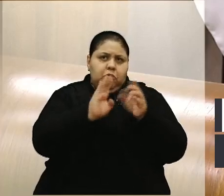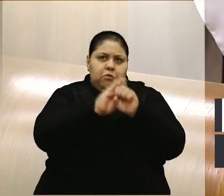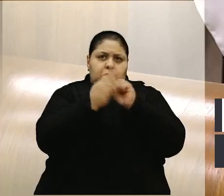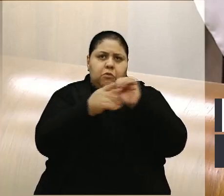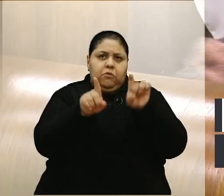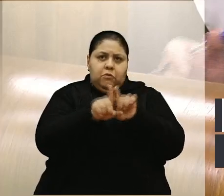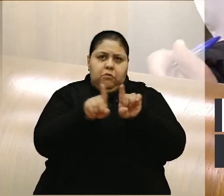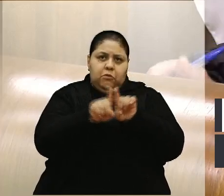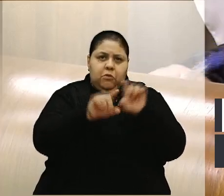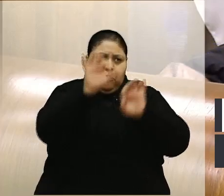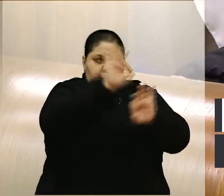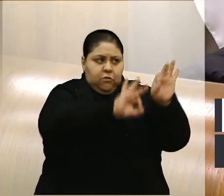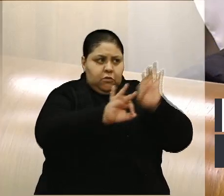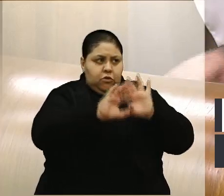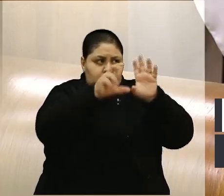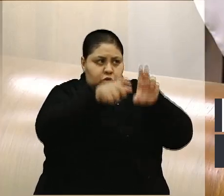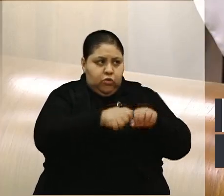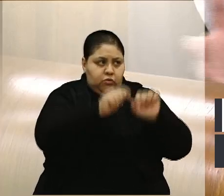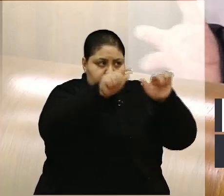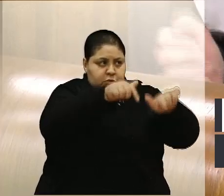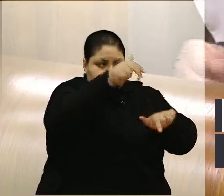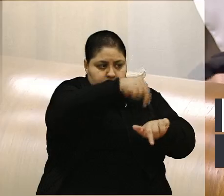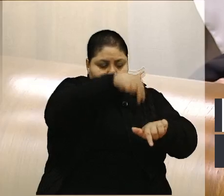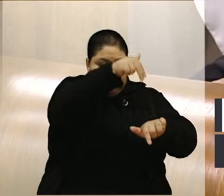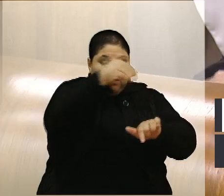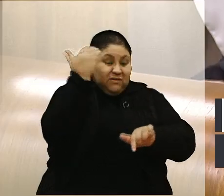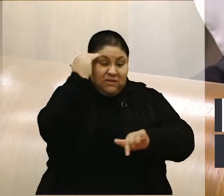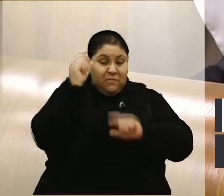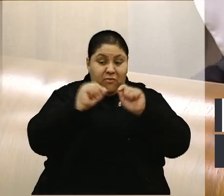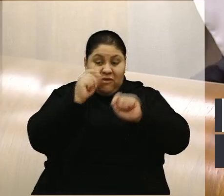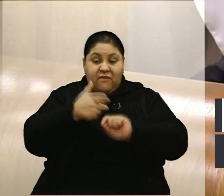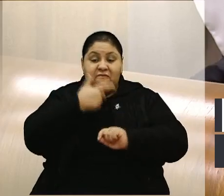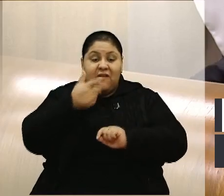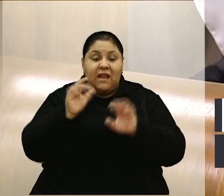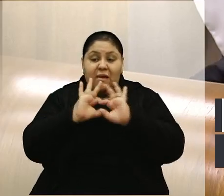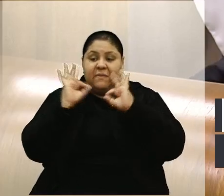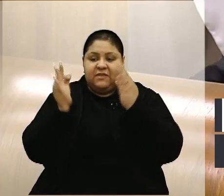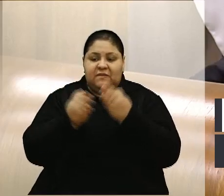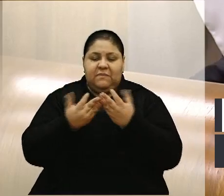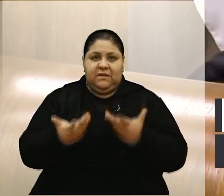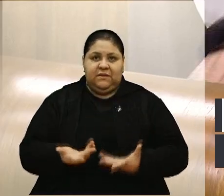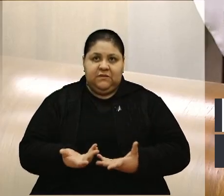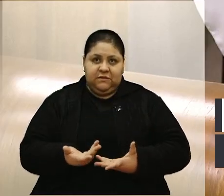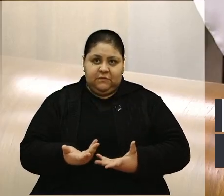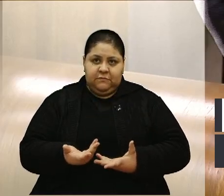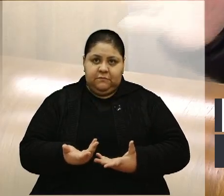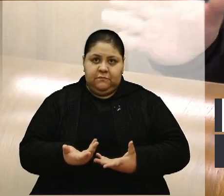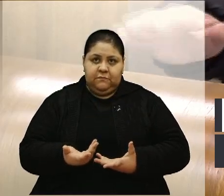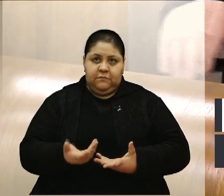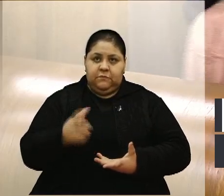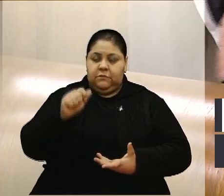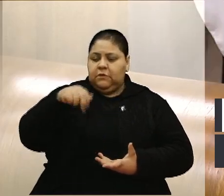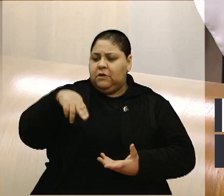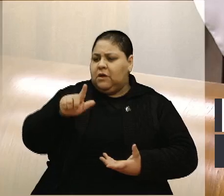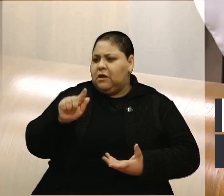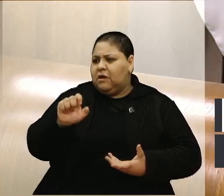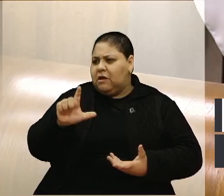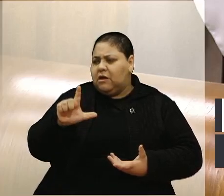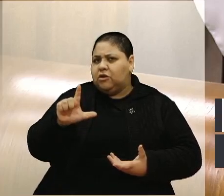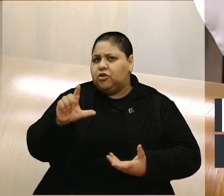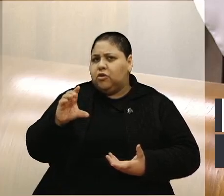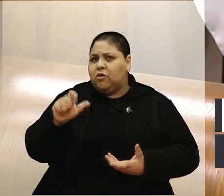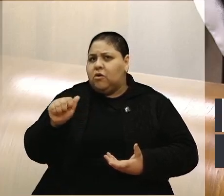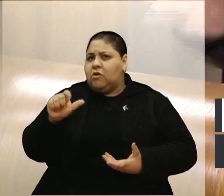também mapeamos toda a Zona Norte. Nós não sabemos mais o que dizer para as famílias. Na Ângela Agostini,